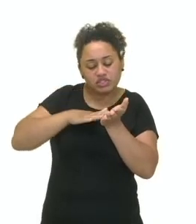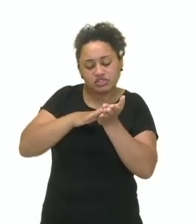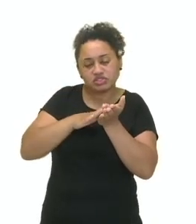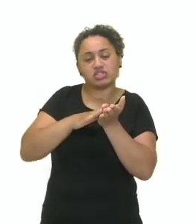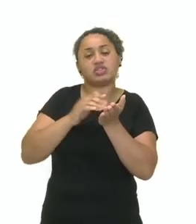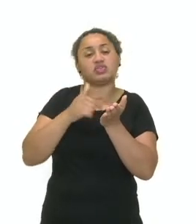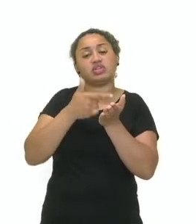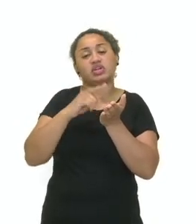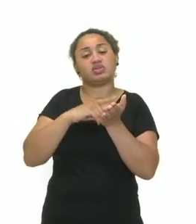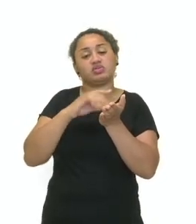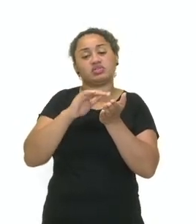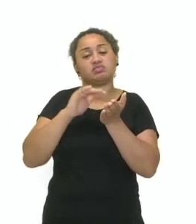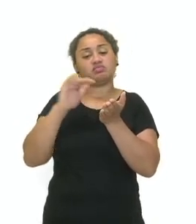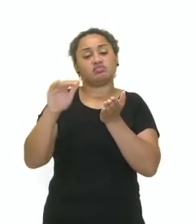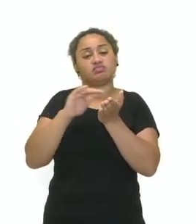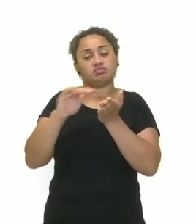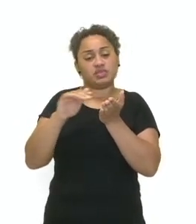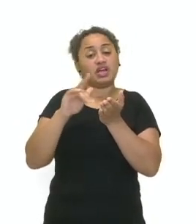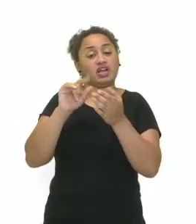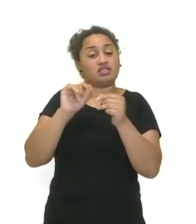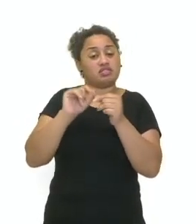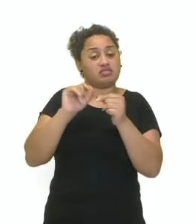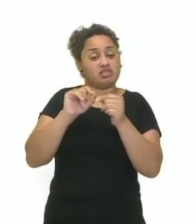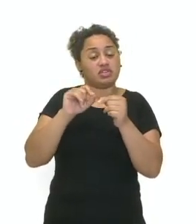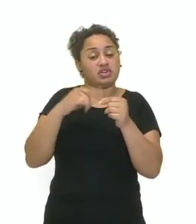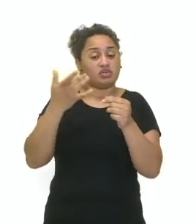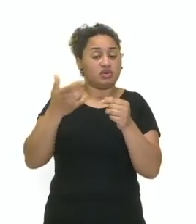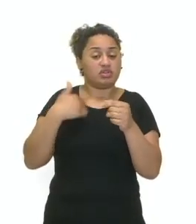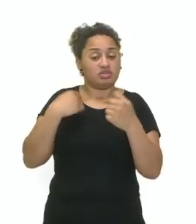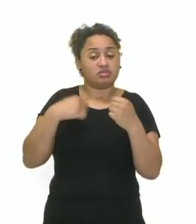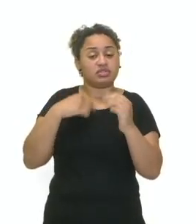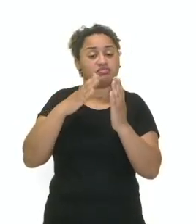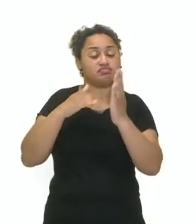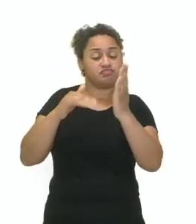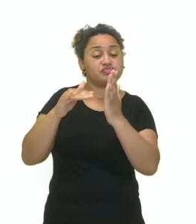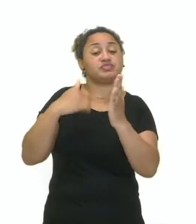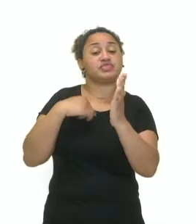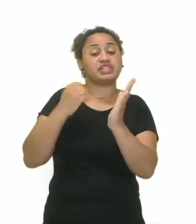hora de passar a tinta para poder carimbar o papel, né? Então,